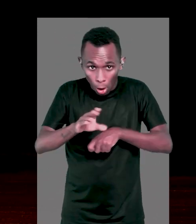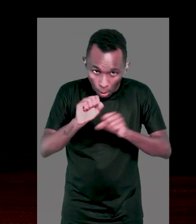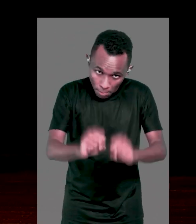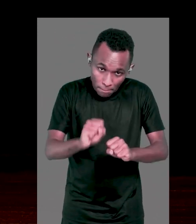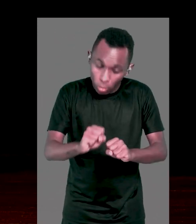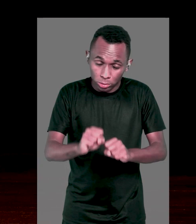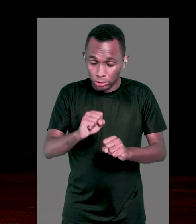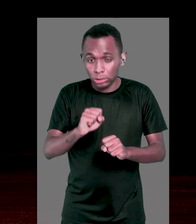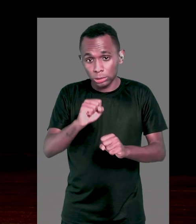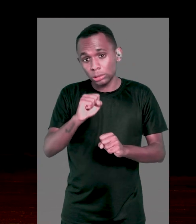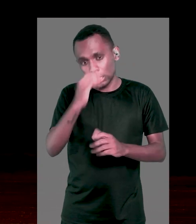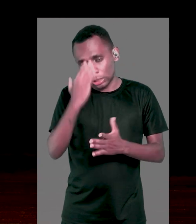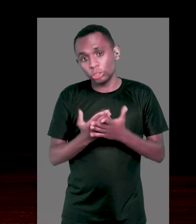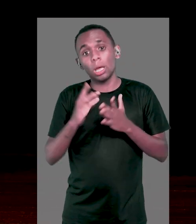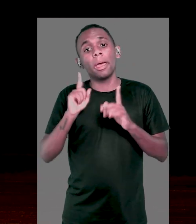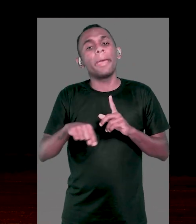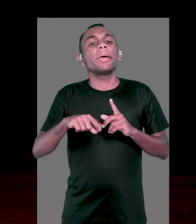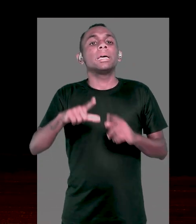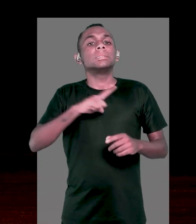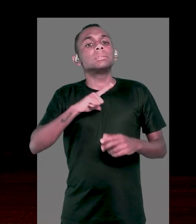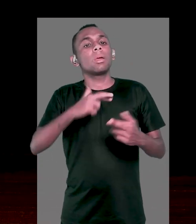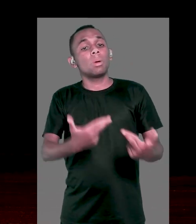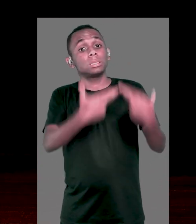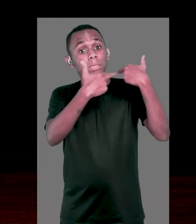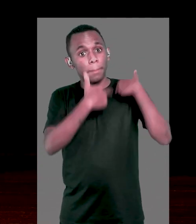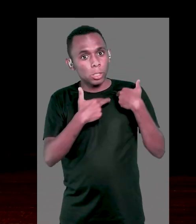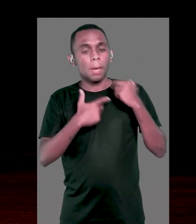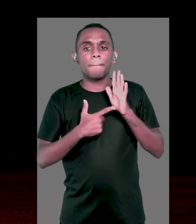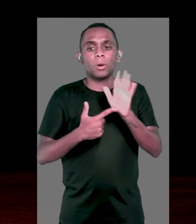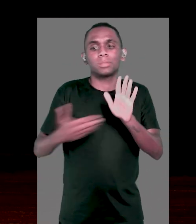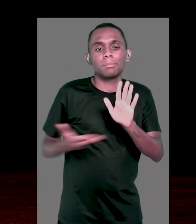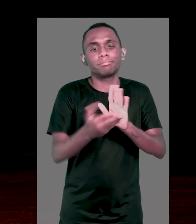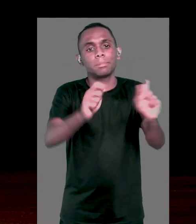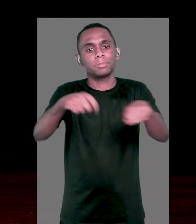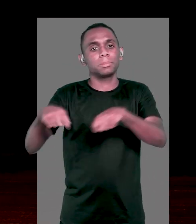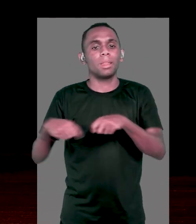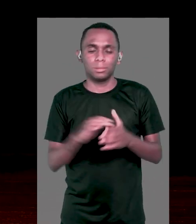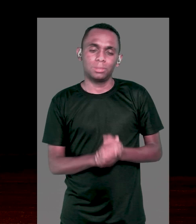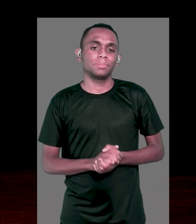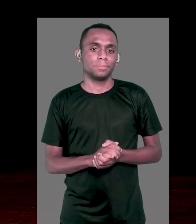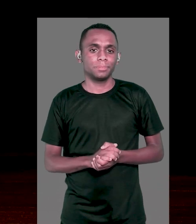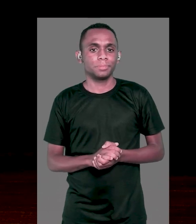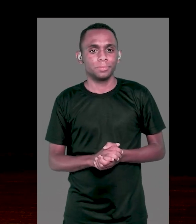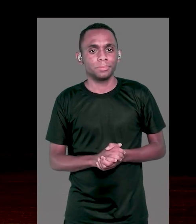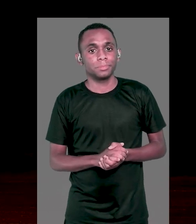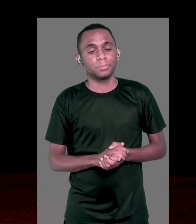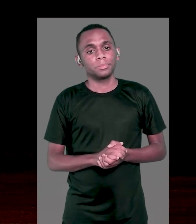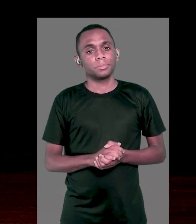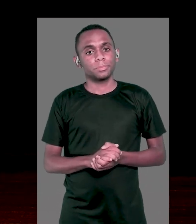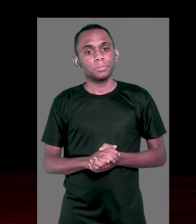e não como filósofo das artes para mim é muito importante assinalar que as obras de arte elas não são